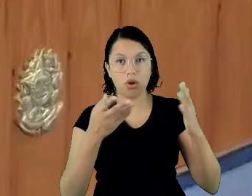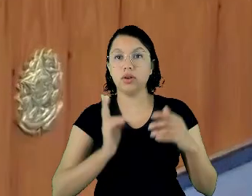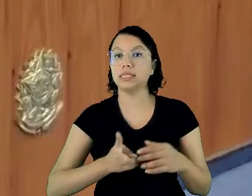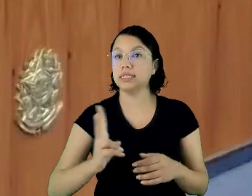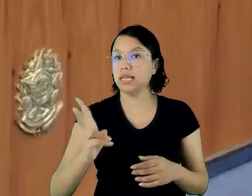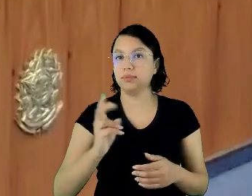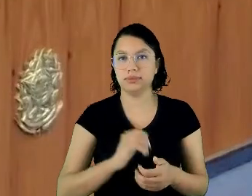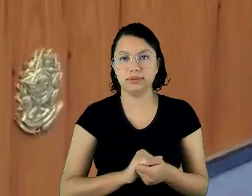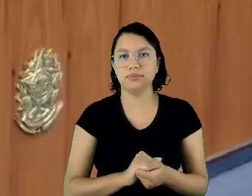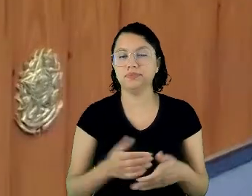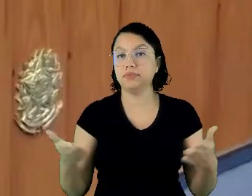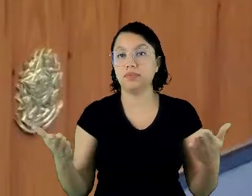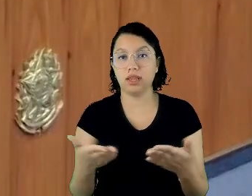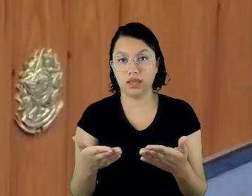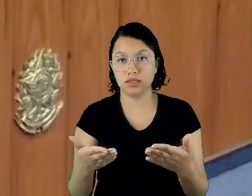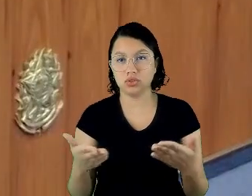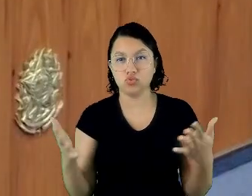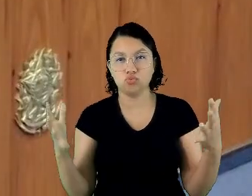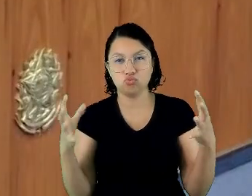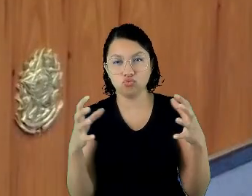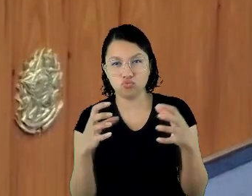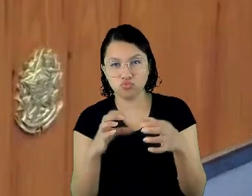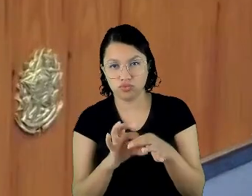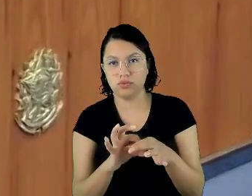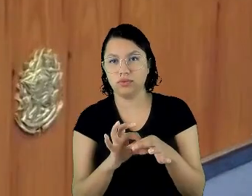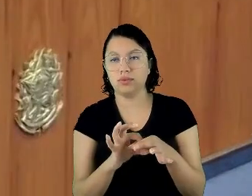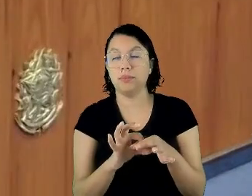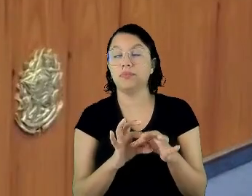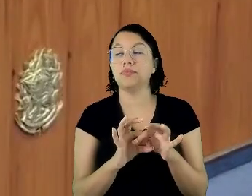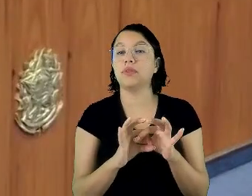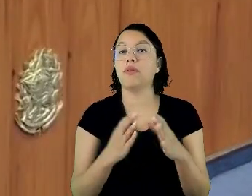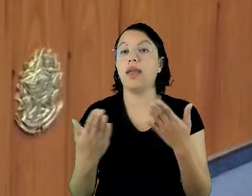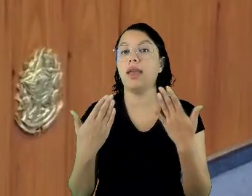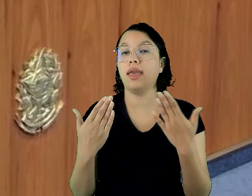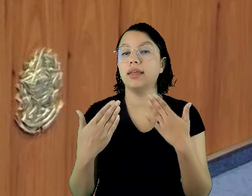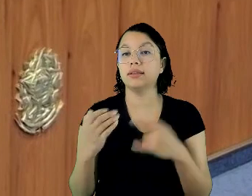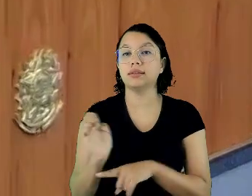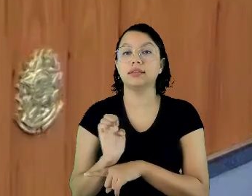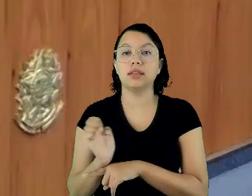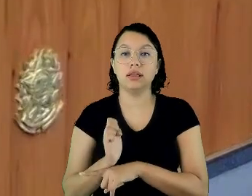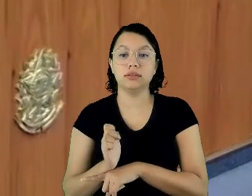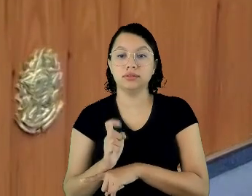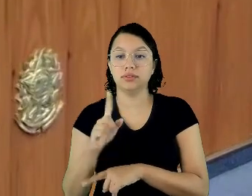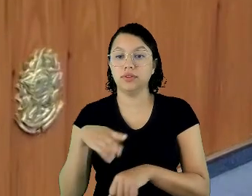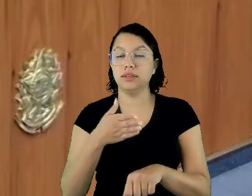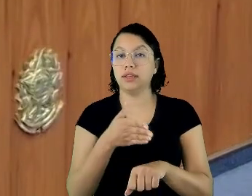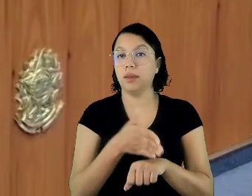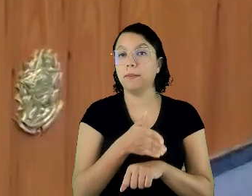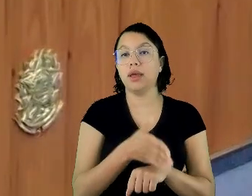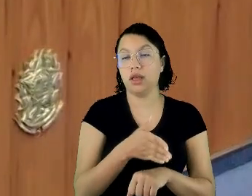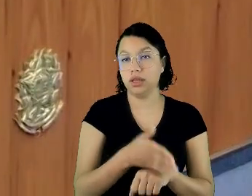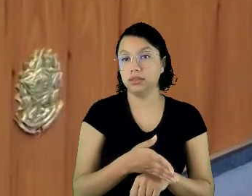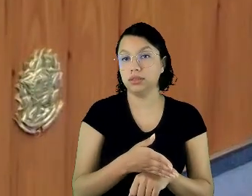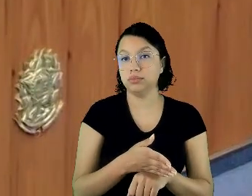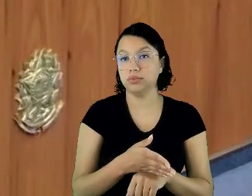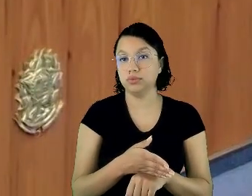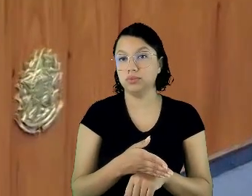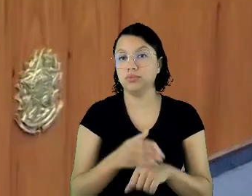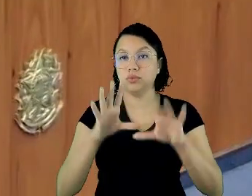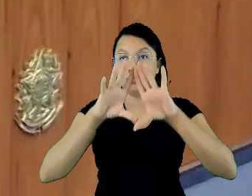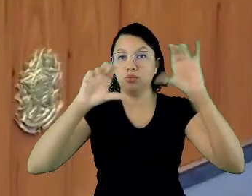essa integração entre os estados que compõem o Tribunal Regional Federal da Terceira Região.